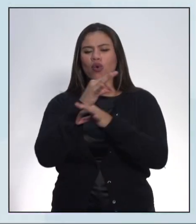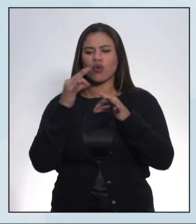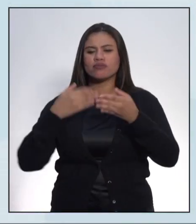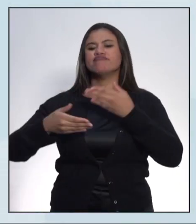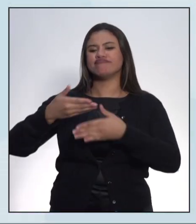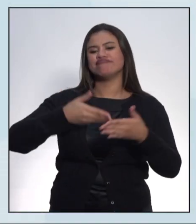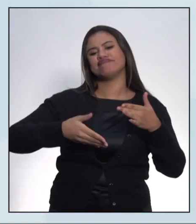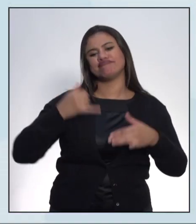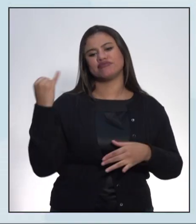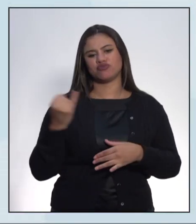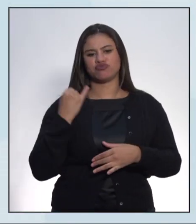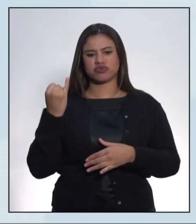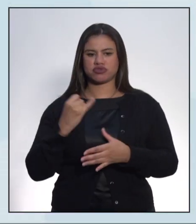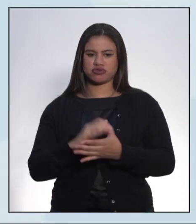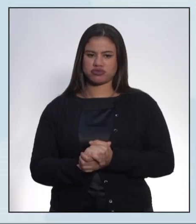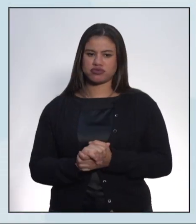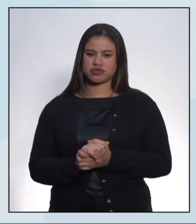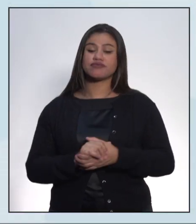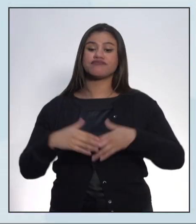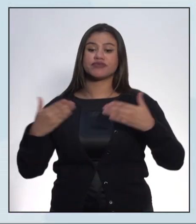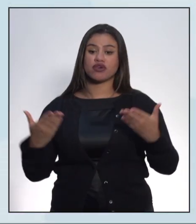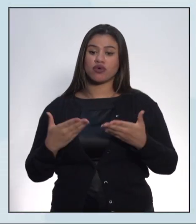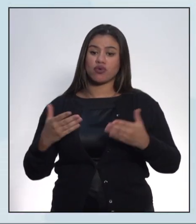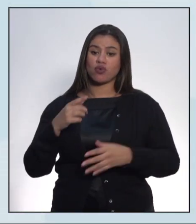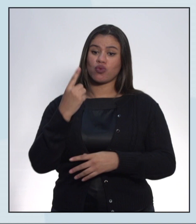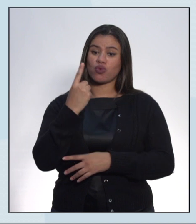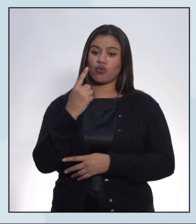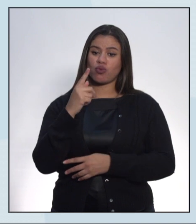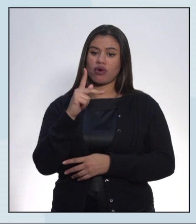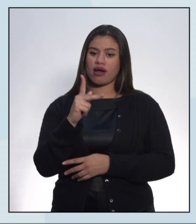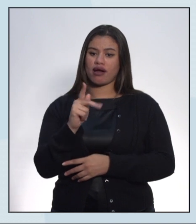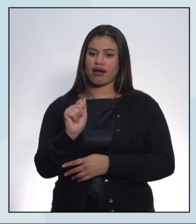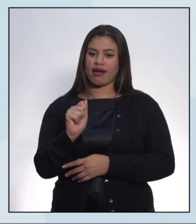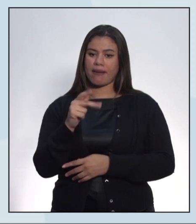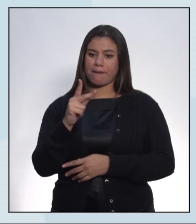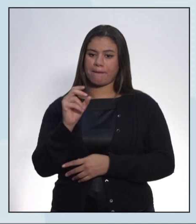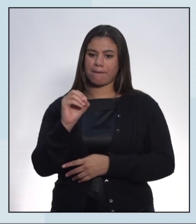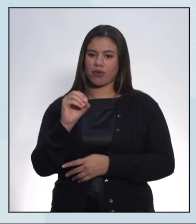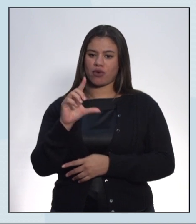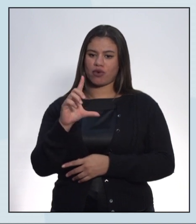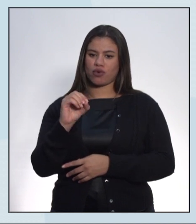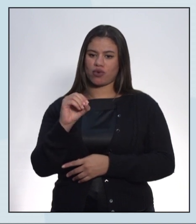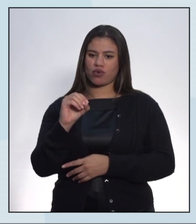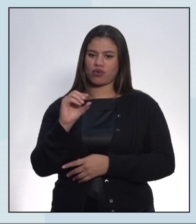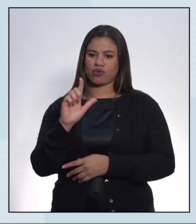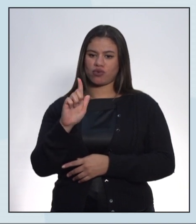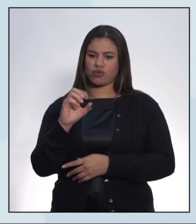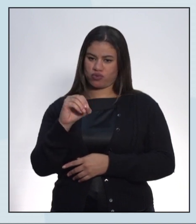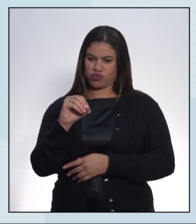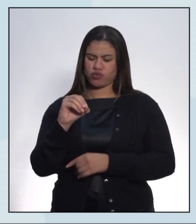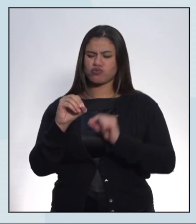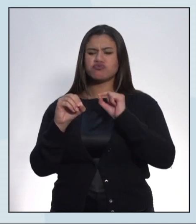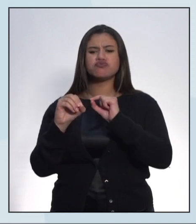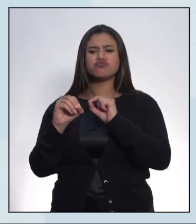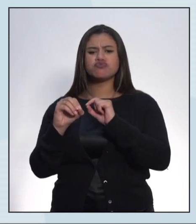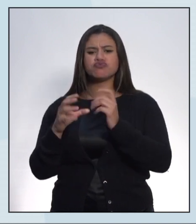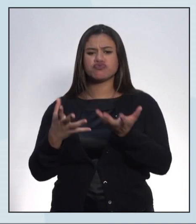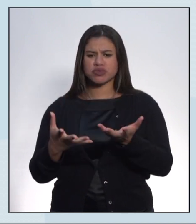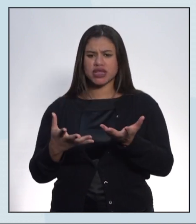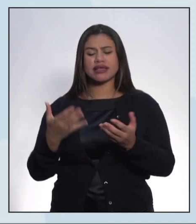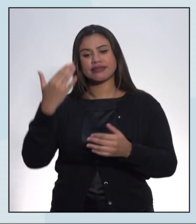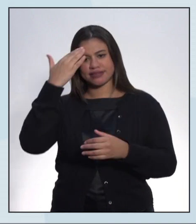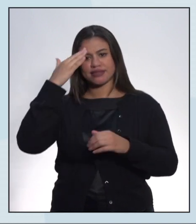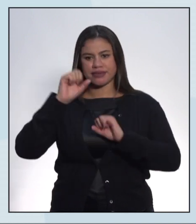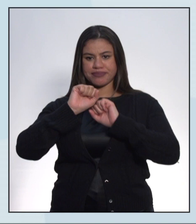texto do nosso conto é Um Apólogo, né? O que seria o apólogo? O apólogo, para podermos entender melhor, né, o conto do Machado